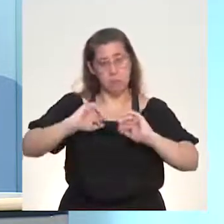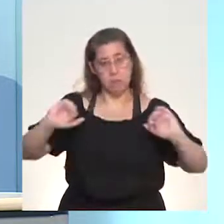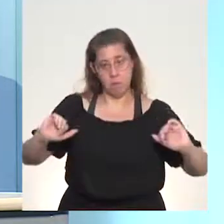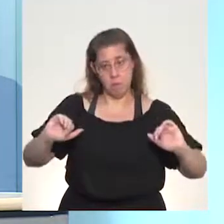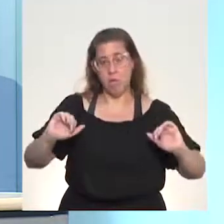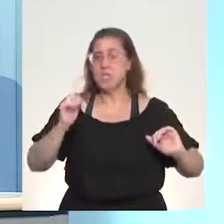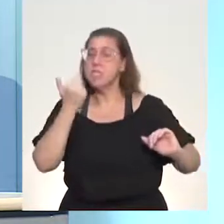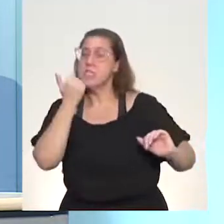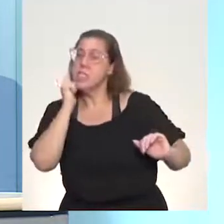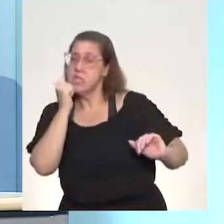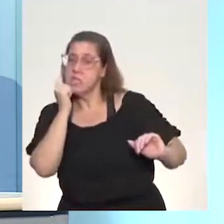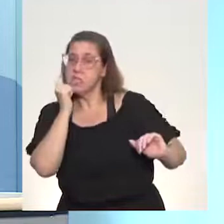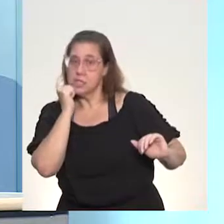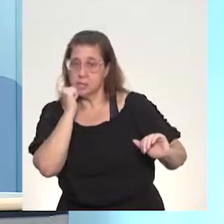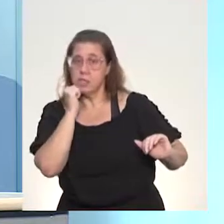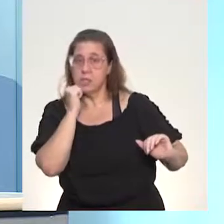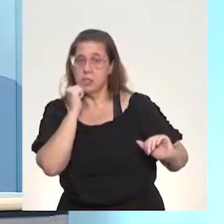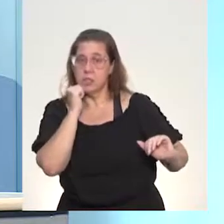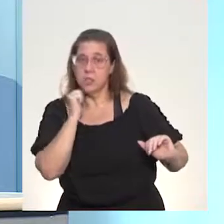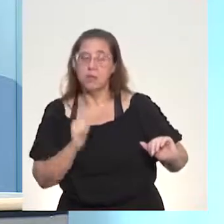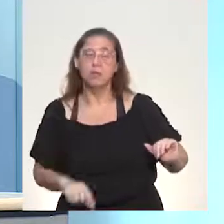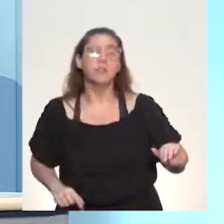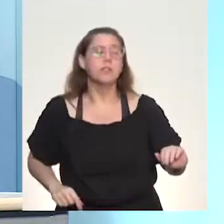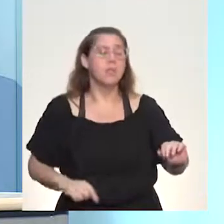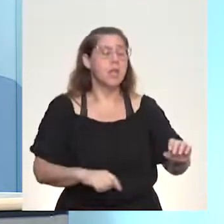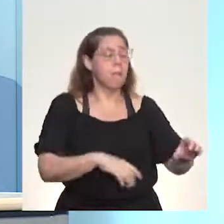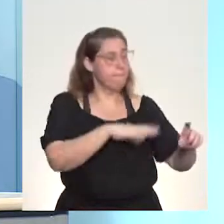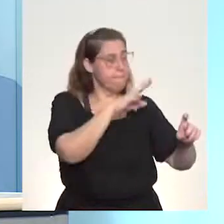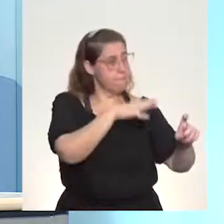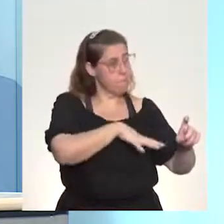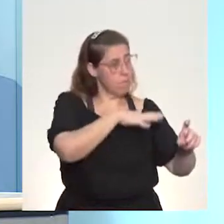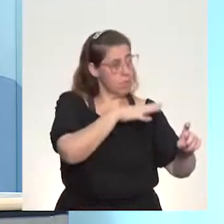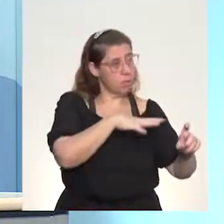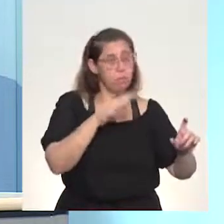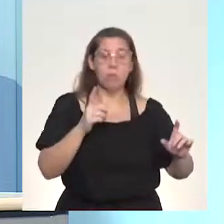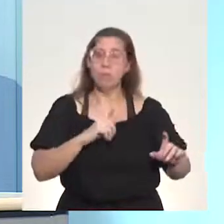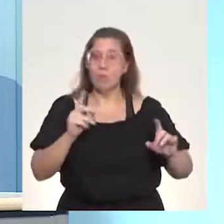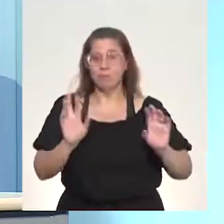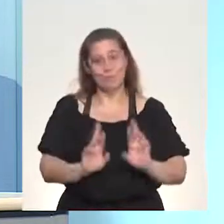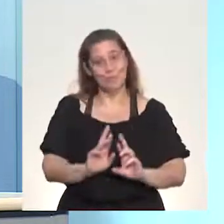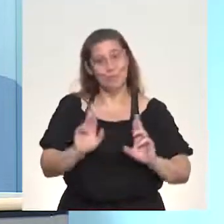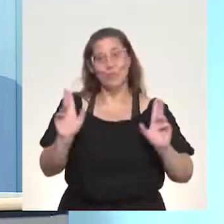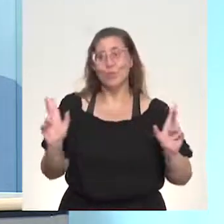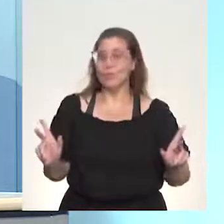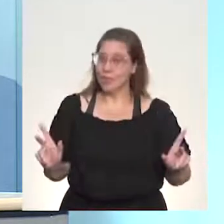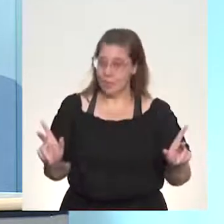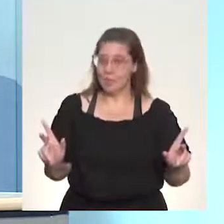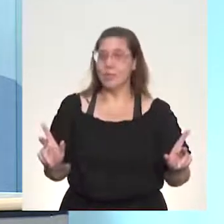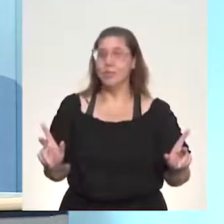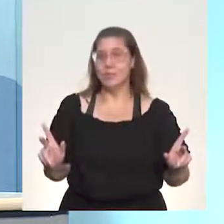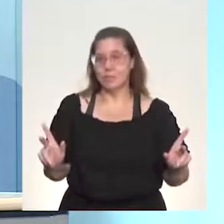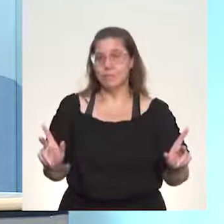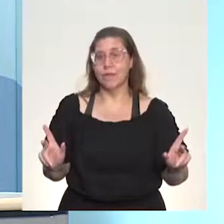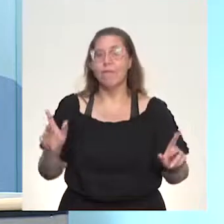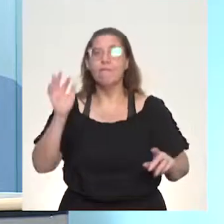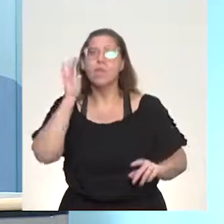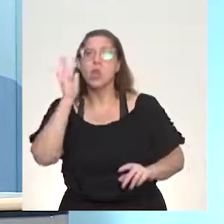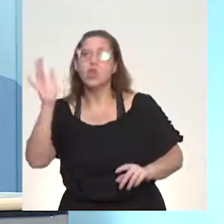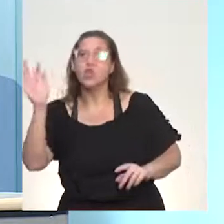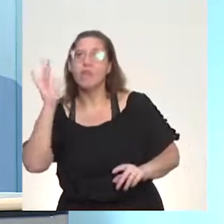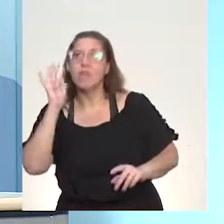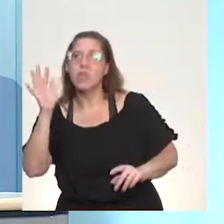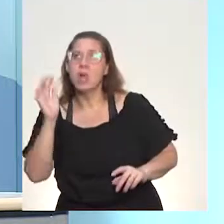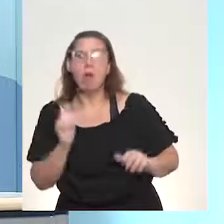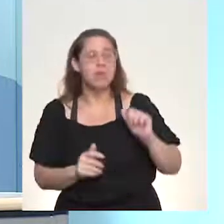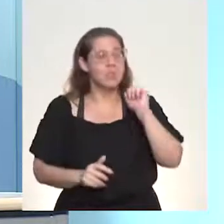nós formos até Aristóteles, por exemplo, ele tem a sua diferenciação entre ciência e filosofia, e mais